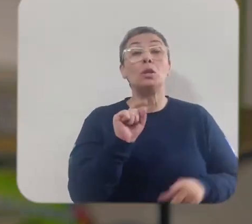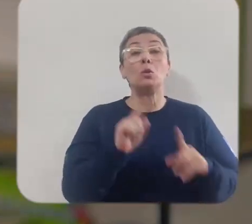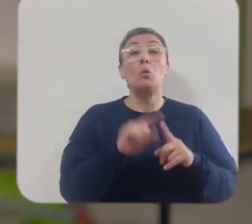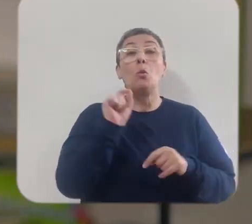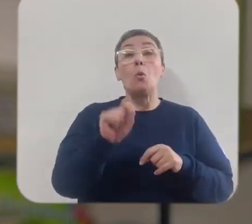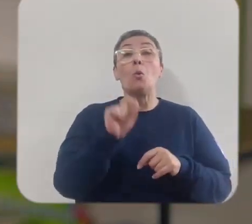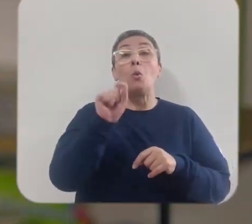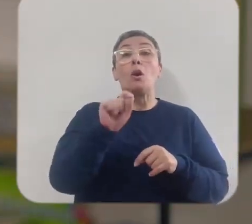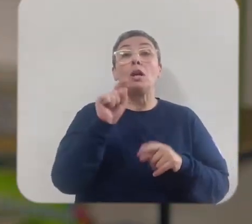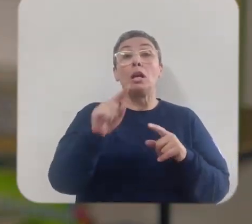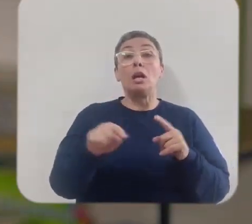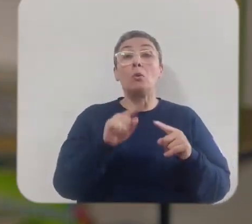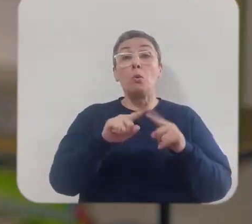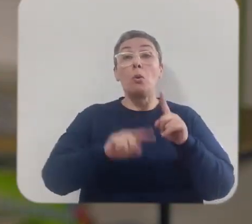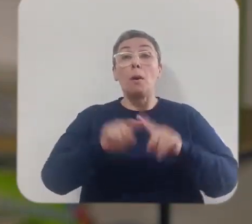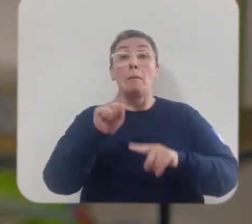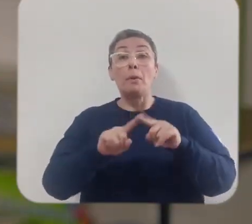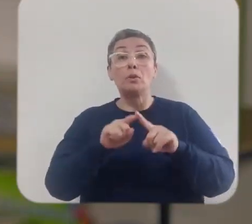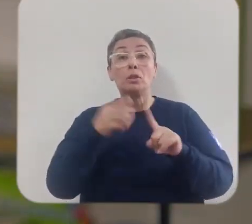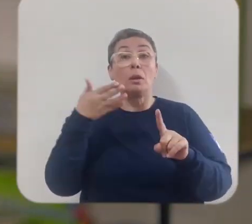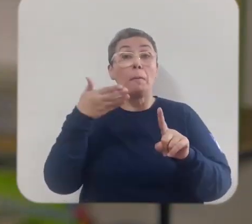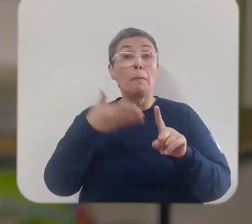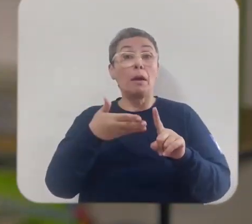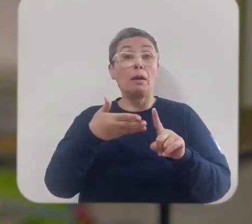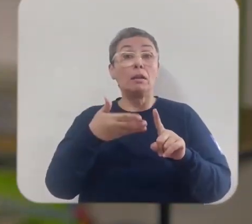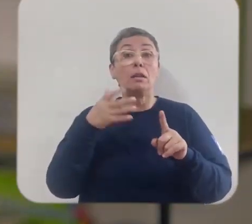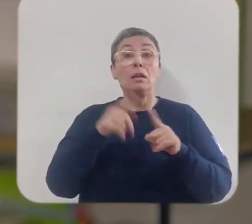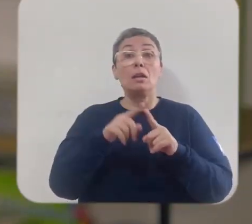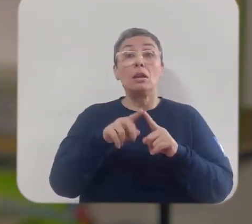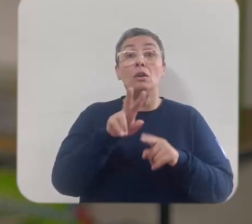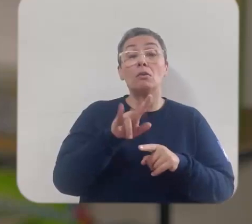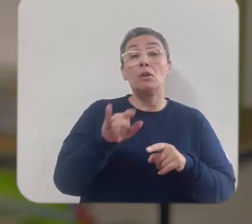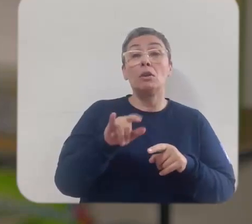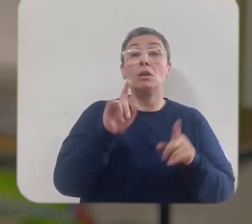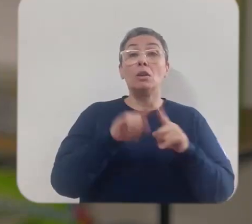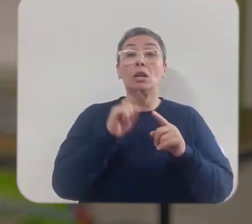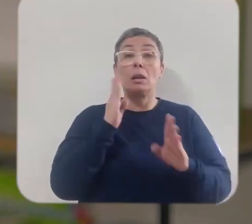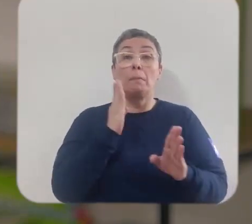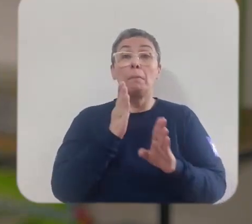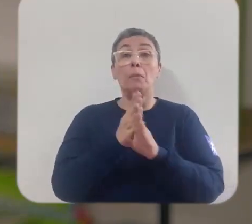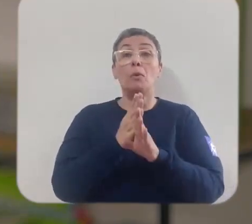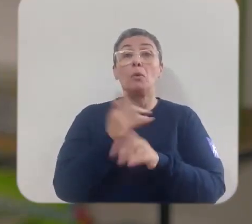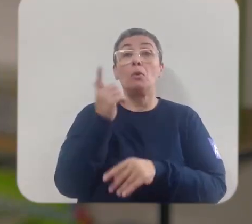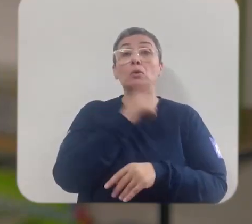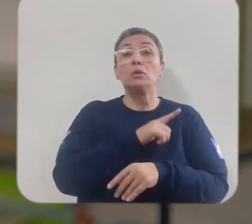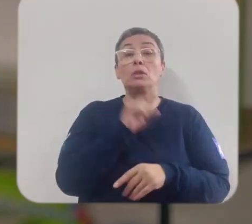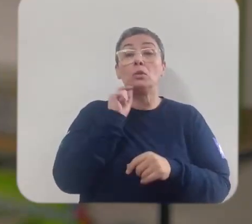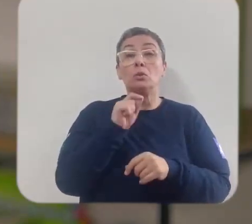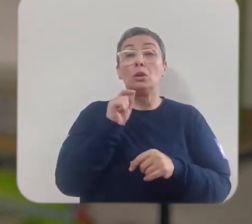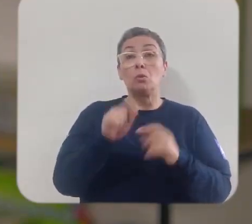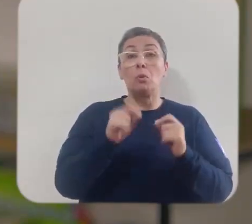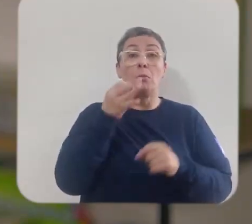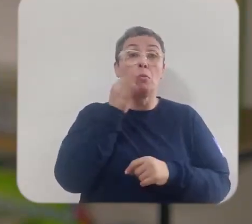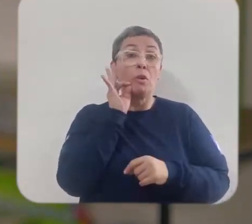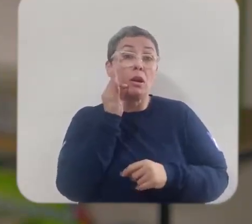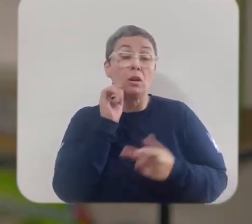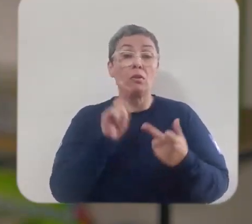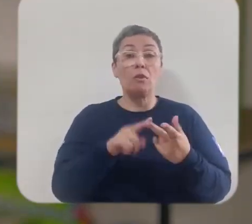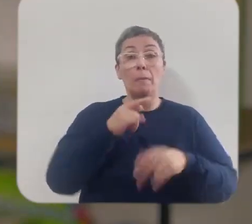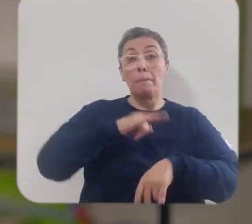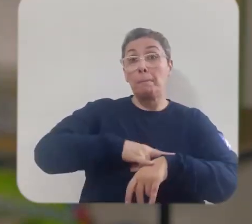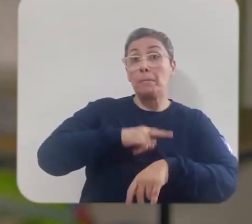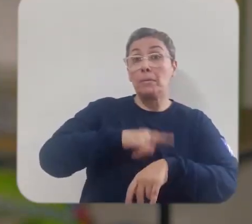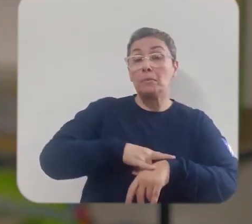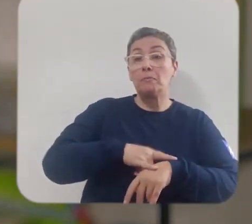né? Qual é o objeto de referência que ele identifica aquilo como um café,